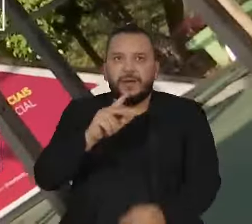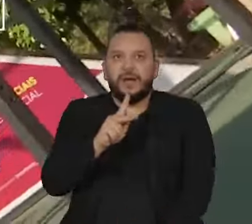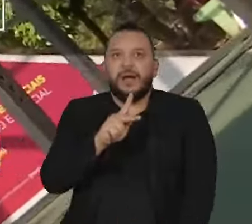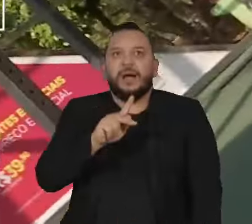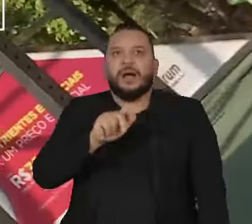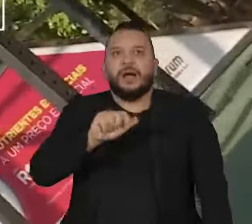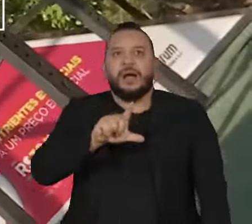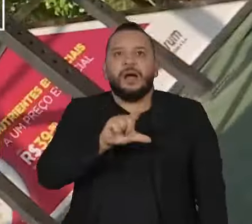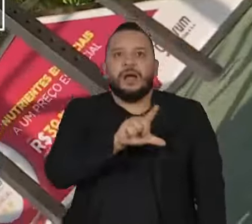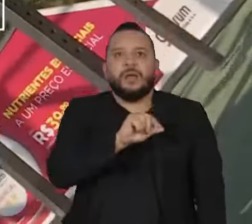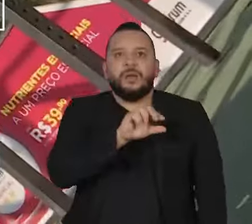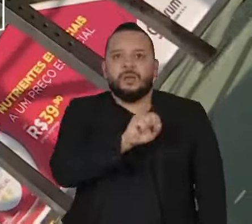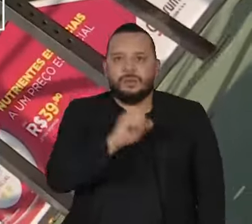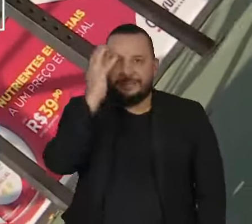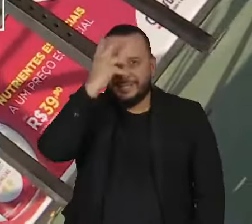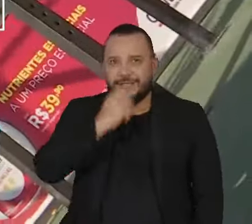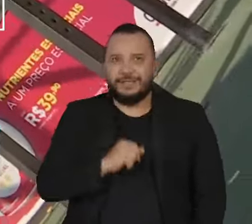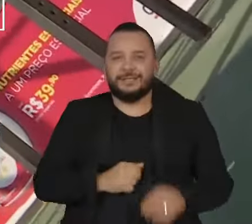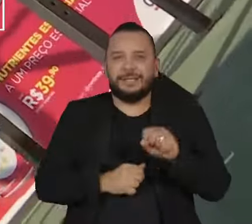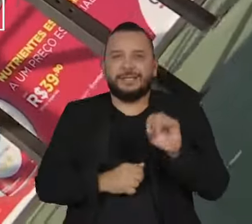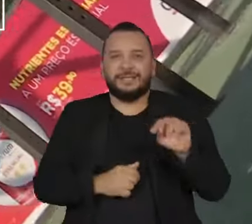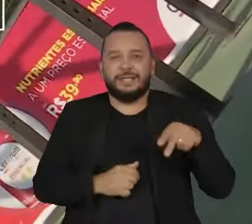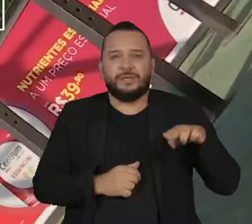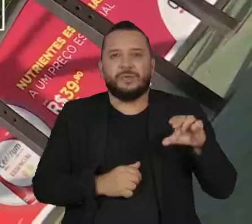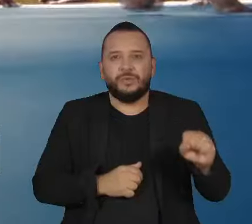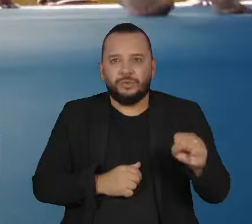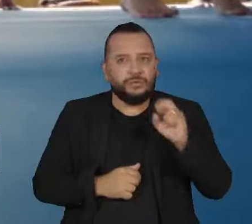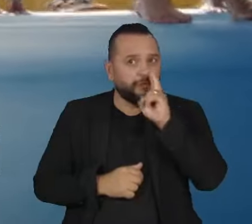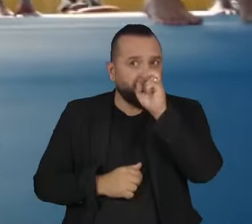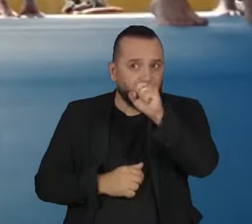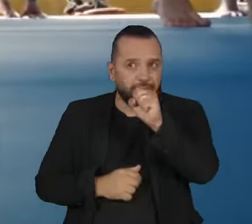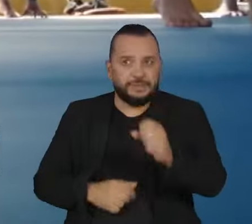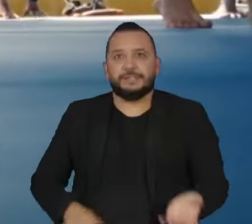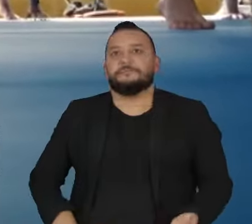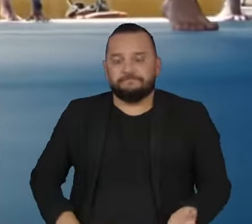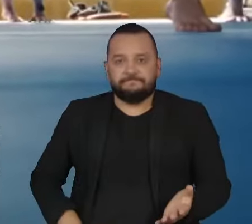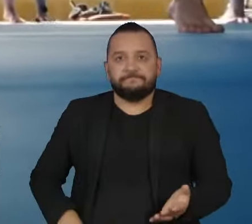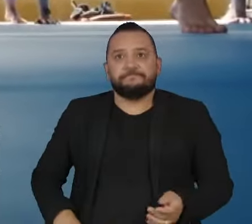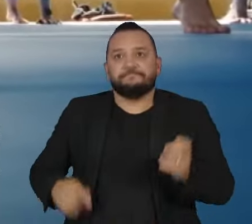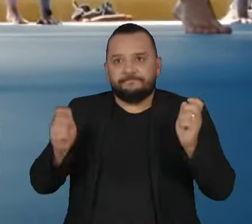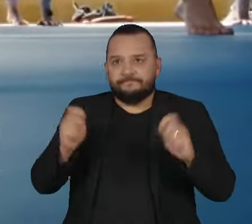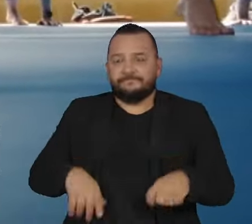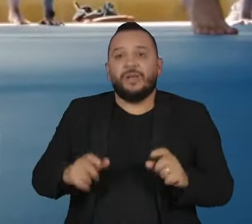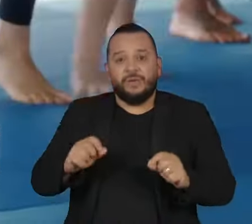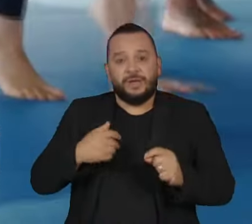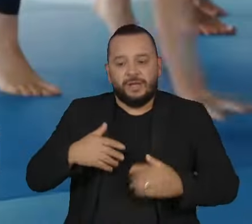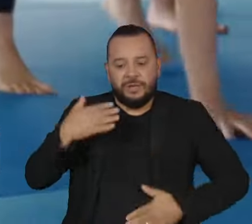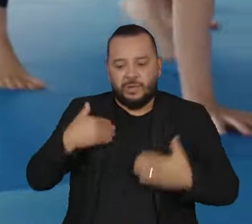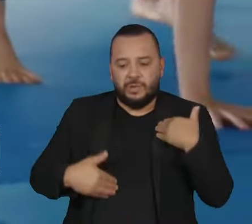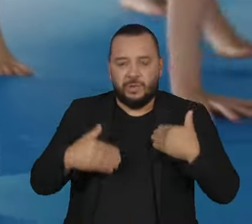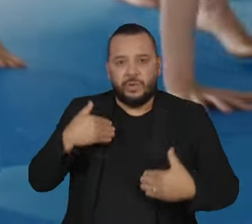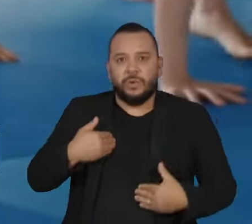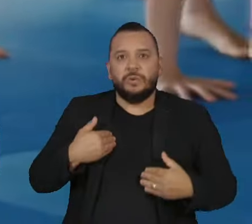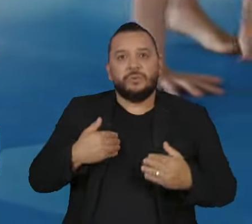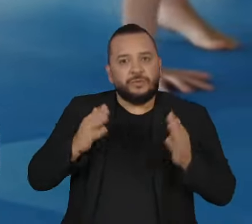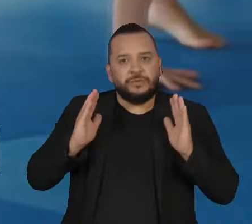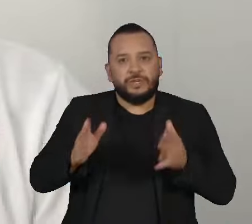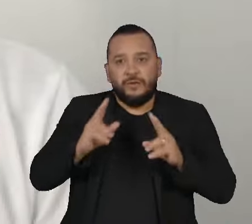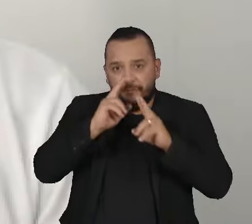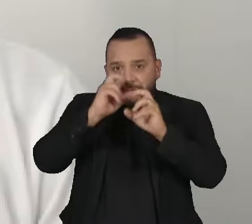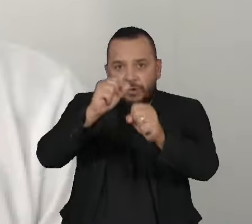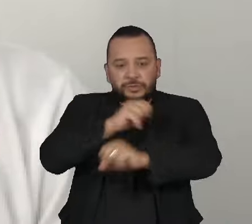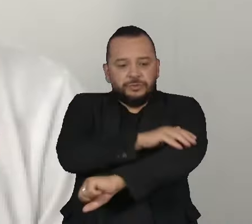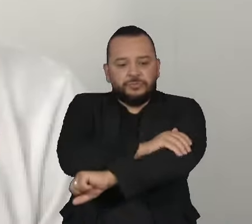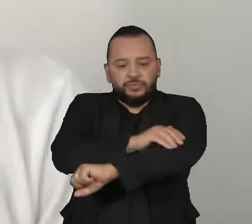significa beleza, com esthenos, que significa força. A modalidade oferece uma resistência natural aos músculos.